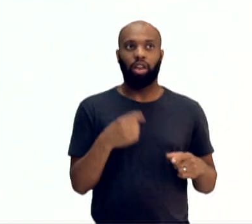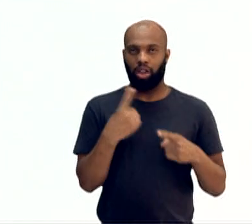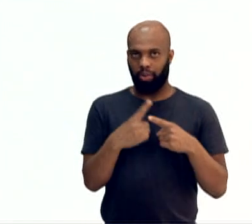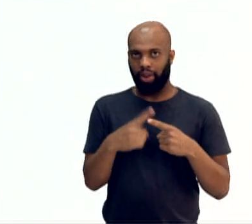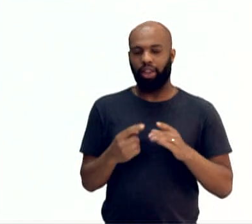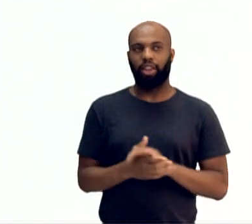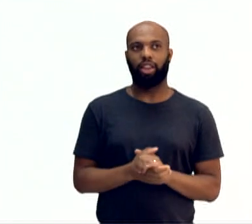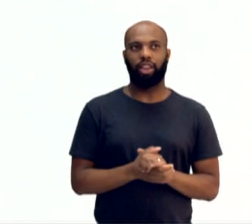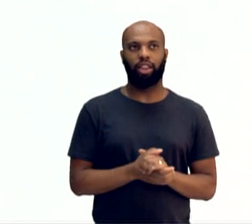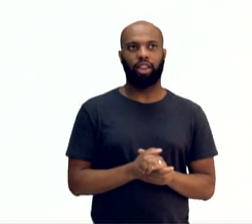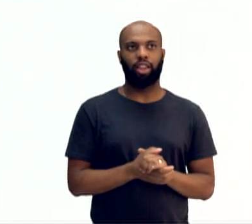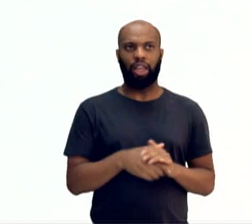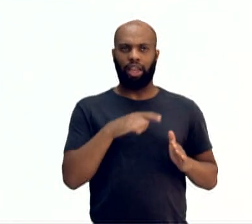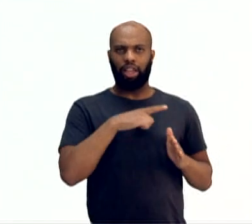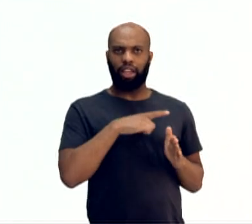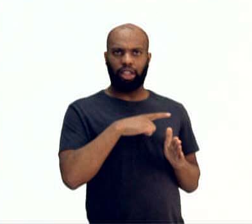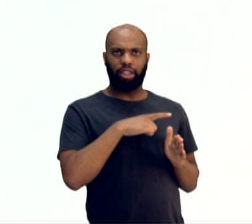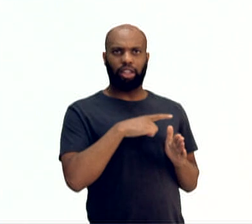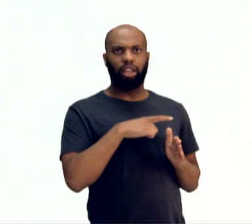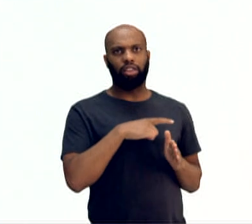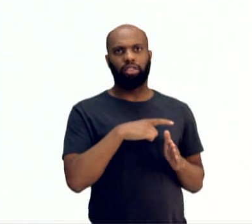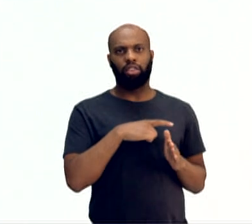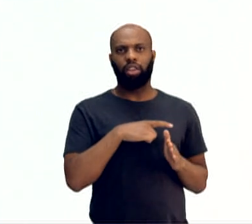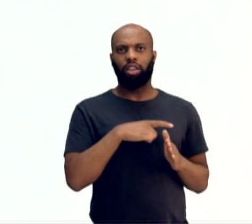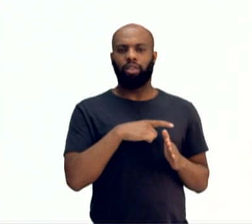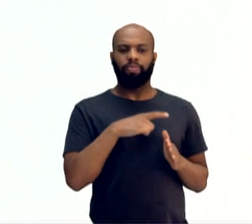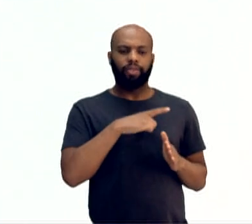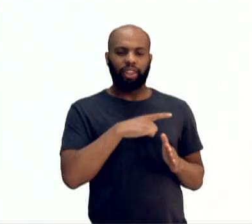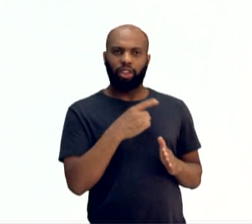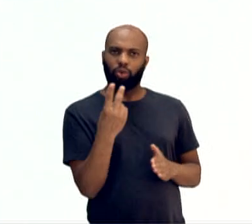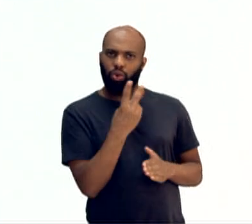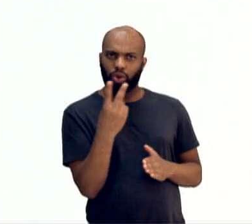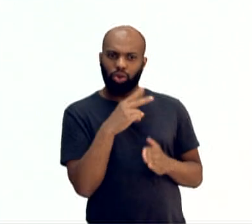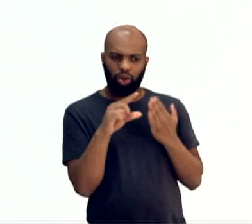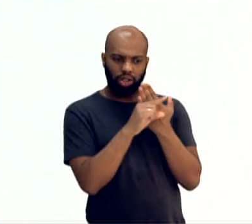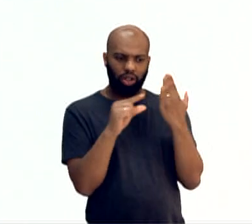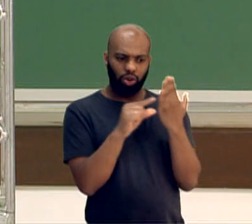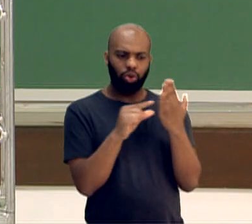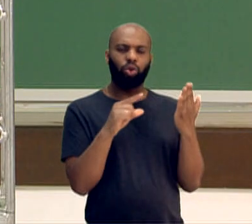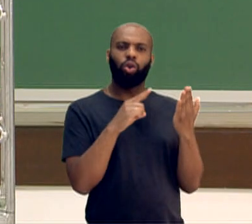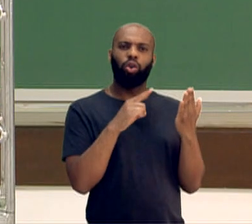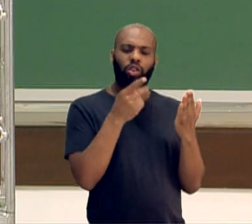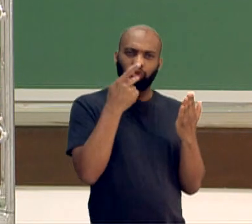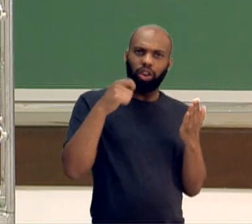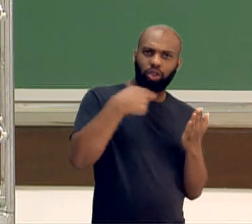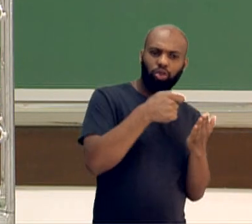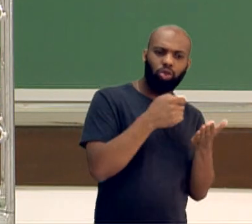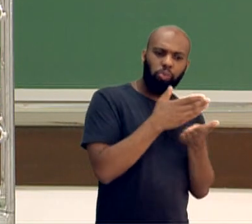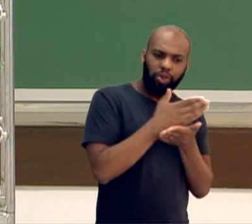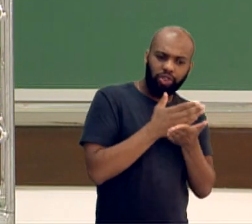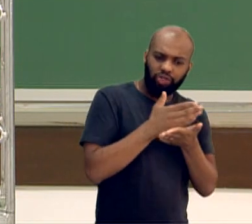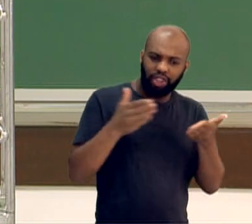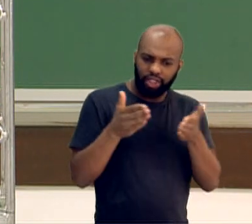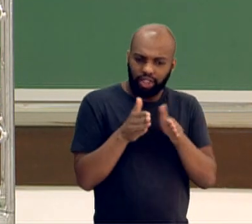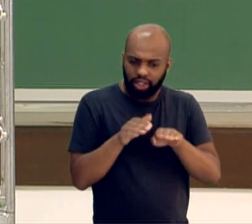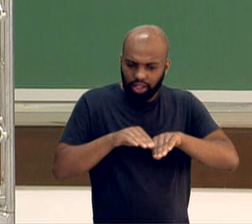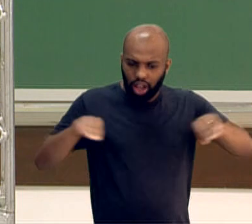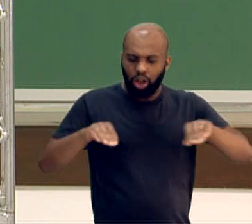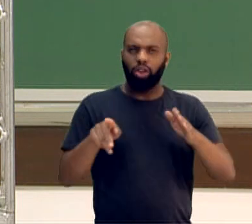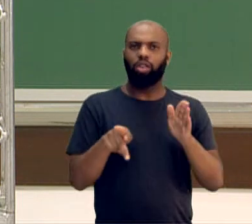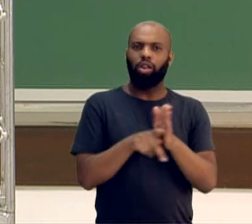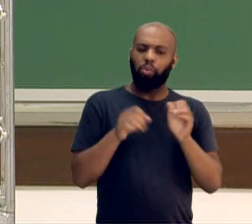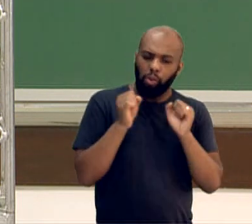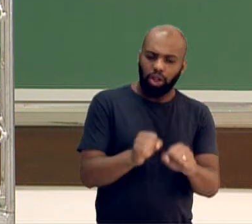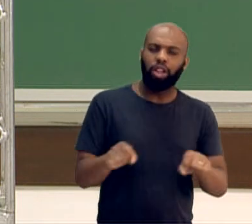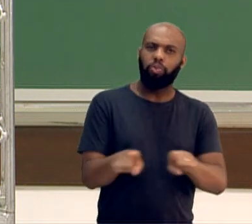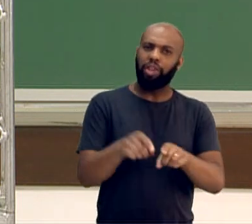Hobbes também é democrata. Os dois, você tem a ideia da divisão de poderes, você tem as eleições, você tem a participação